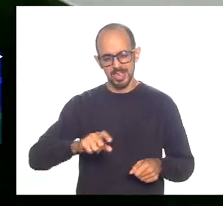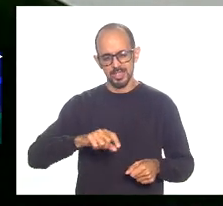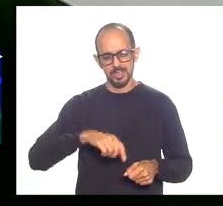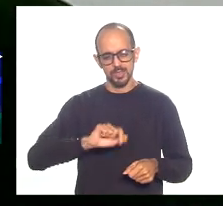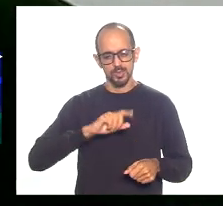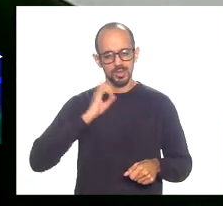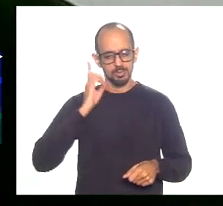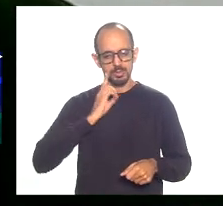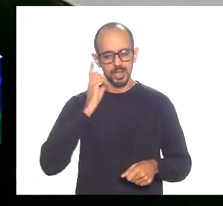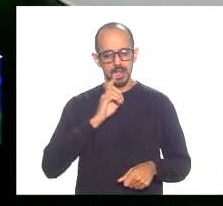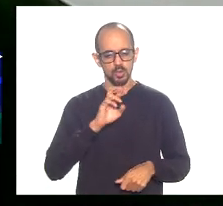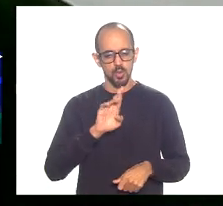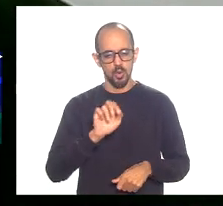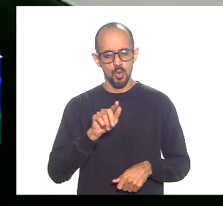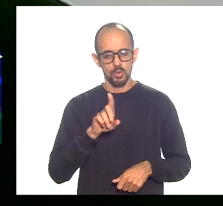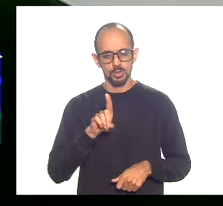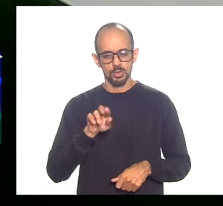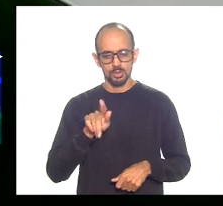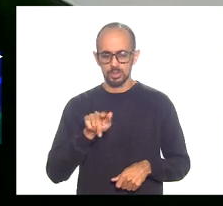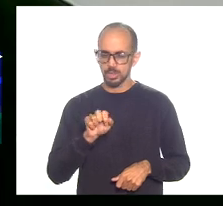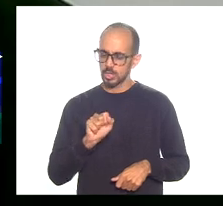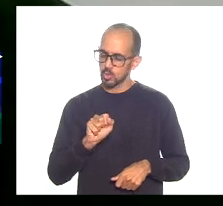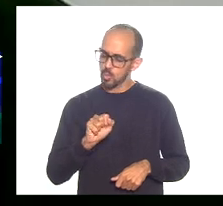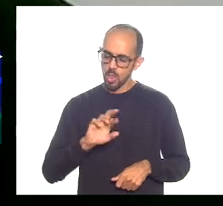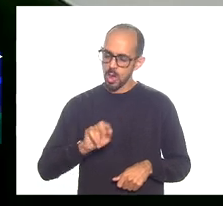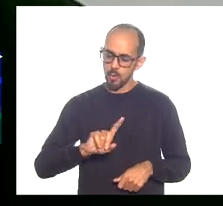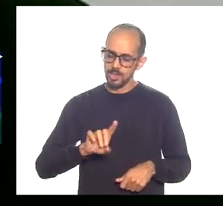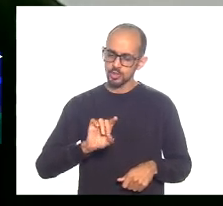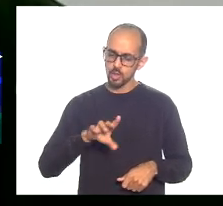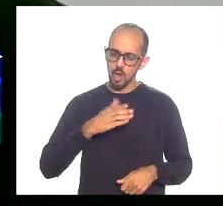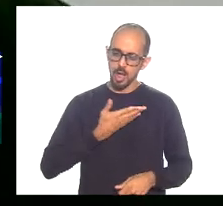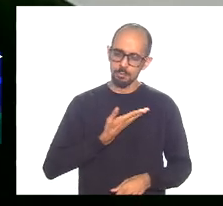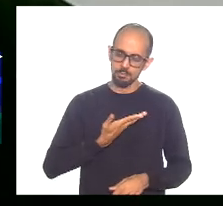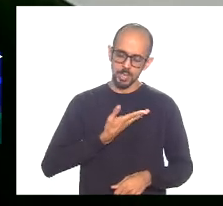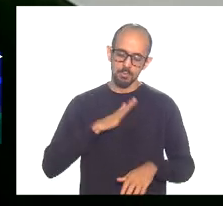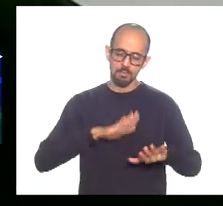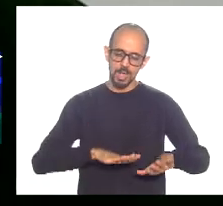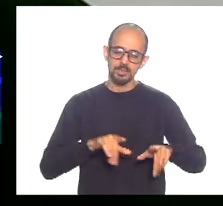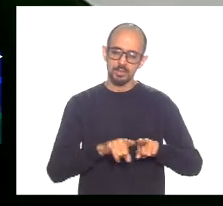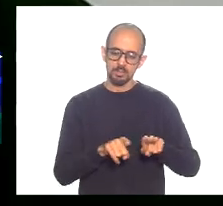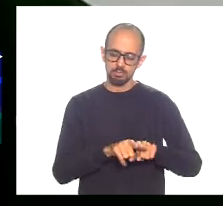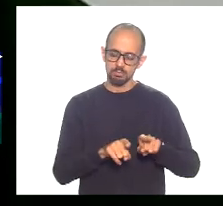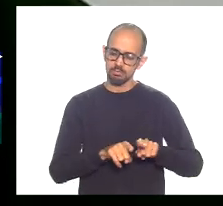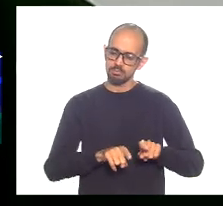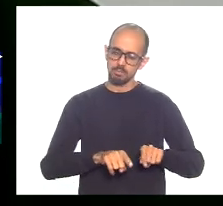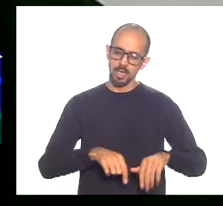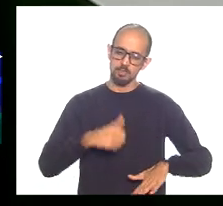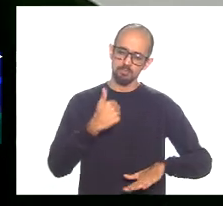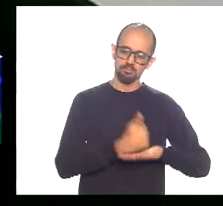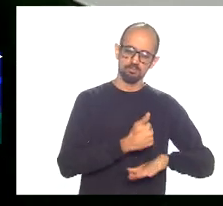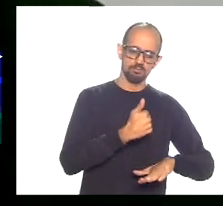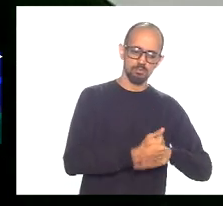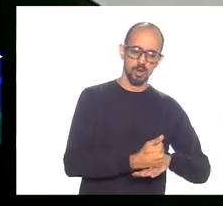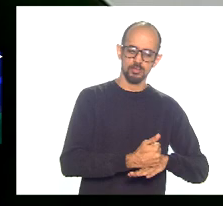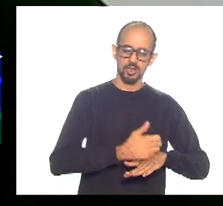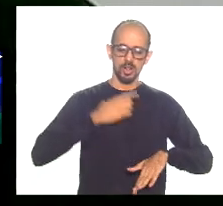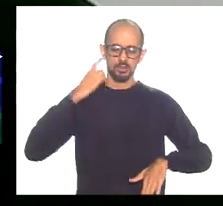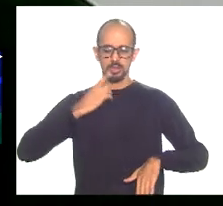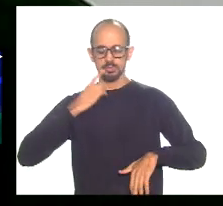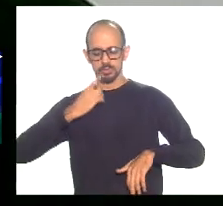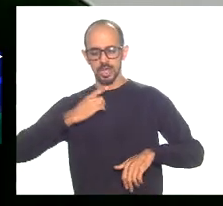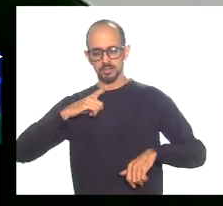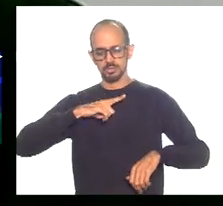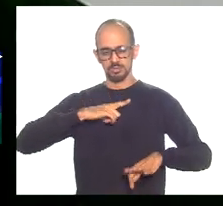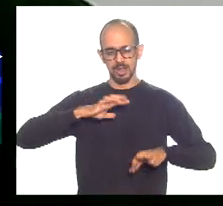Bacelar não é só um grande amigo mas é um excelente parlamentar e assim não tem nenhuma um dos mais